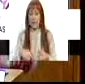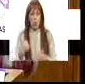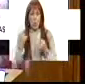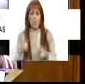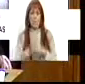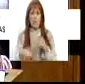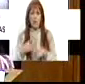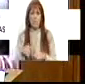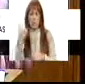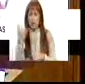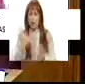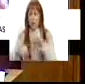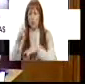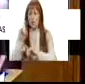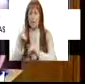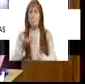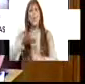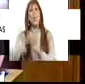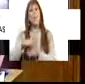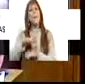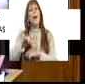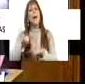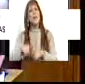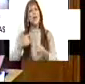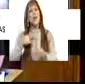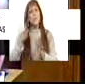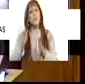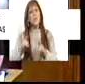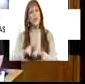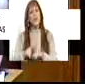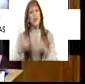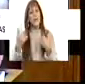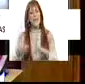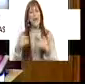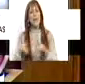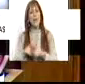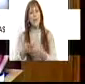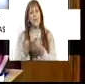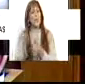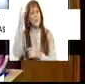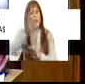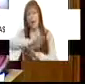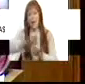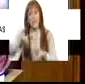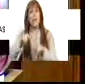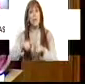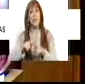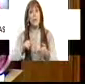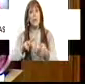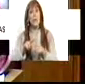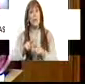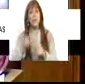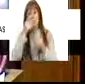depois deixarei para uma segunda ronda. Há outra área onde nós precisamos de deixar a negociata e prende-se com o Plano